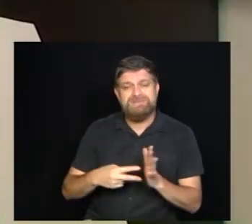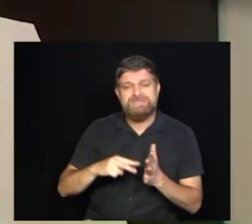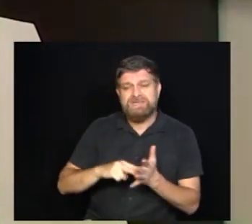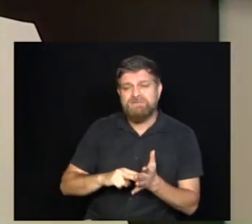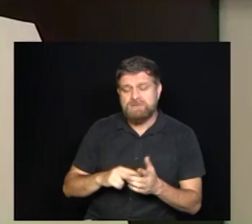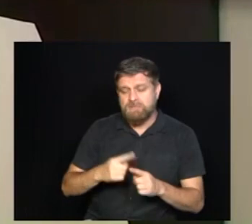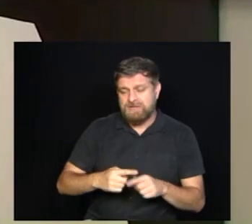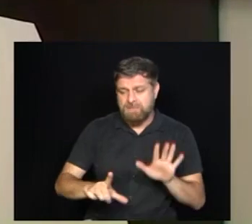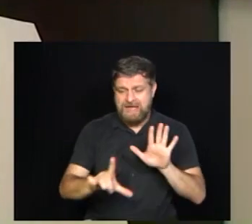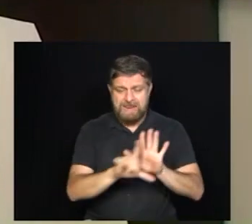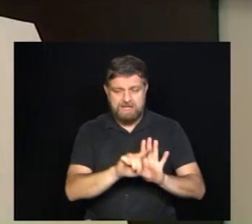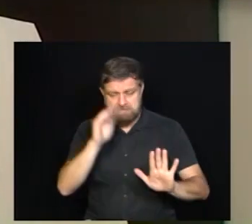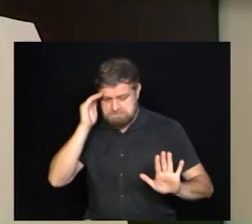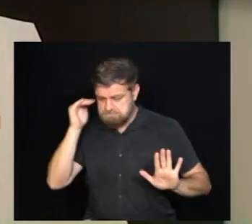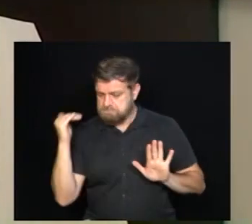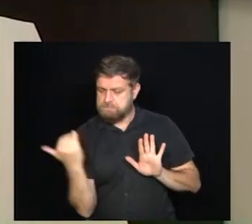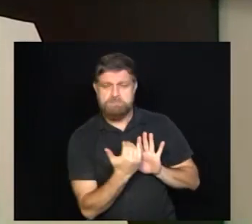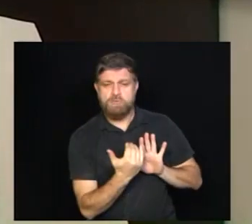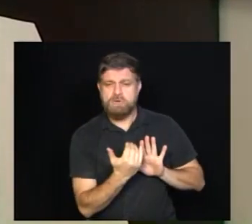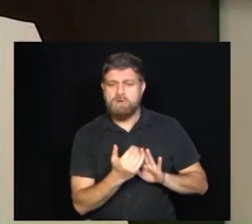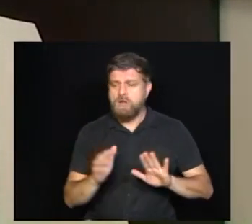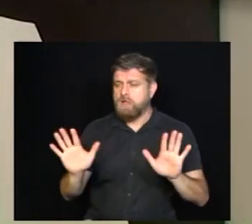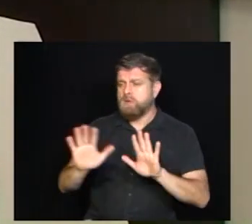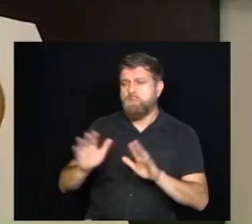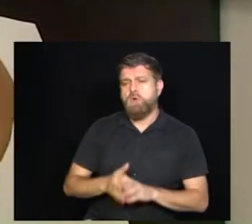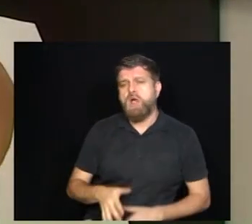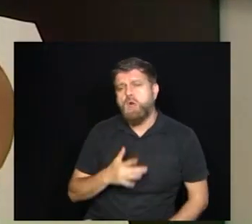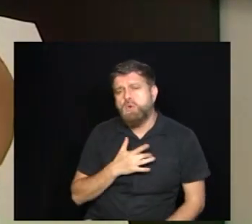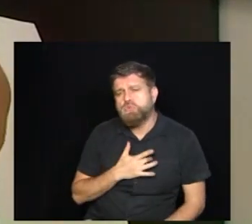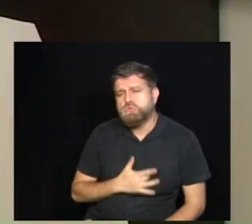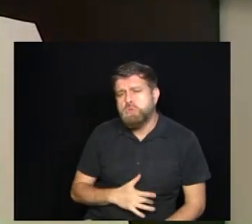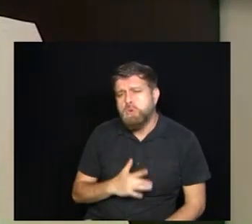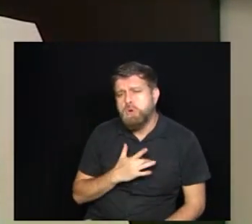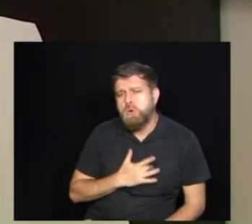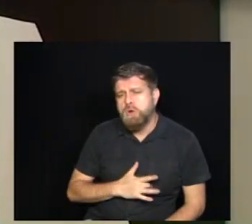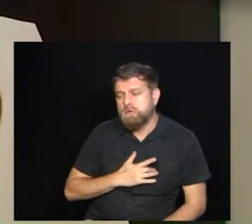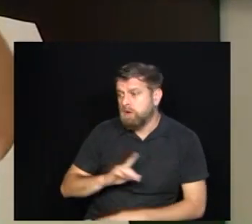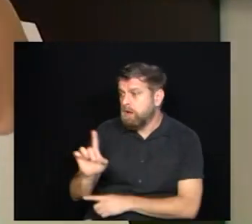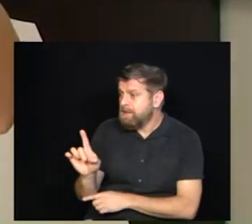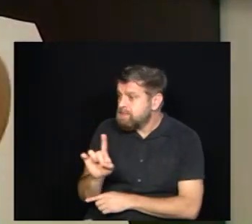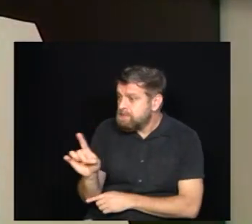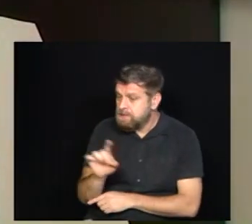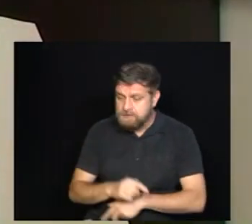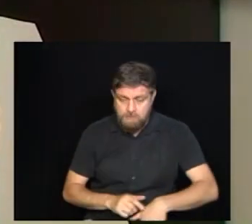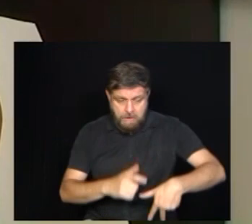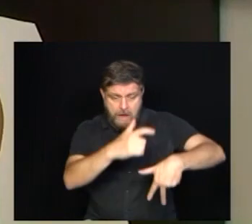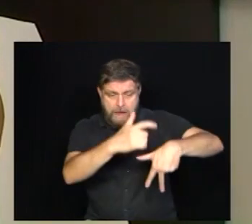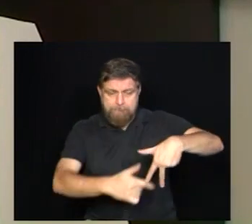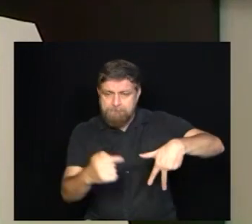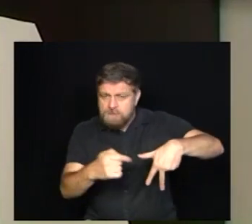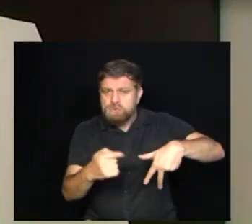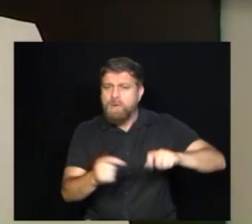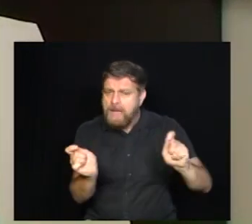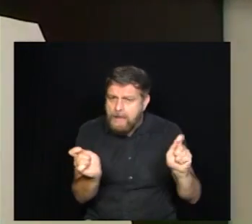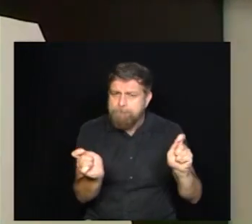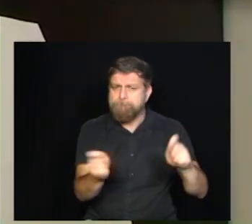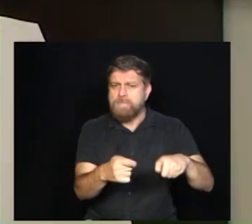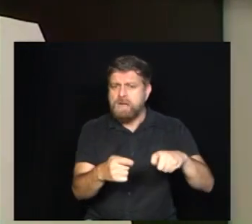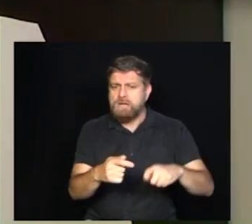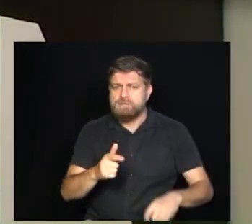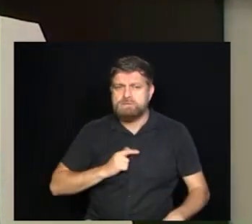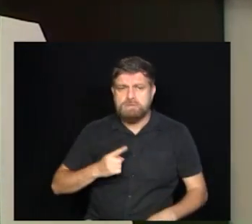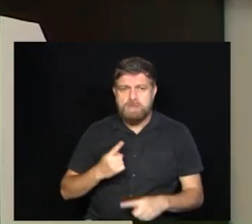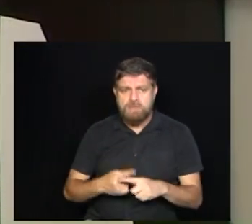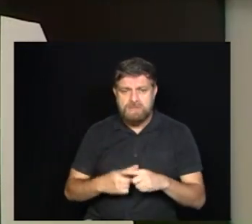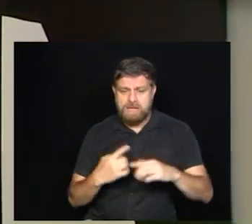é uma lei, existe uma lei que tem que ser seguida, ou então por dó. Nós temos que contratar porque ela tem aquela competência, ou mais, porque